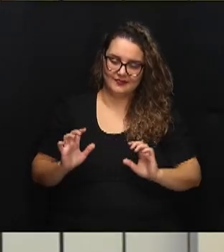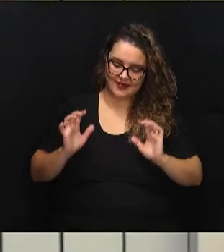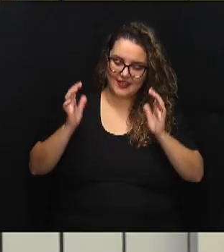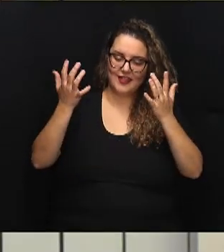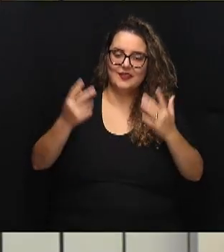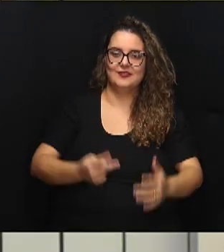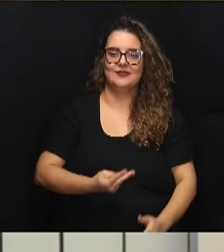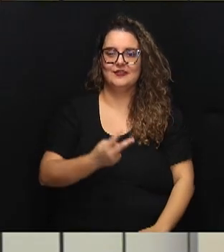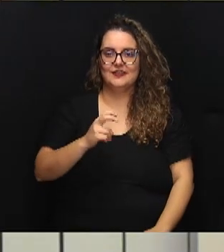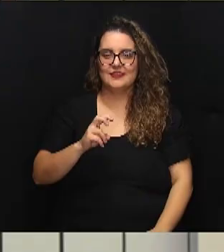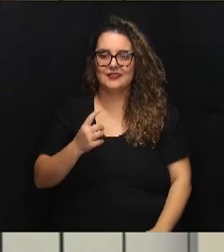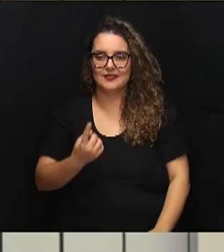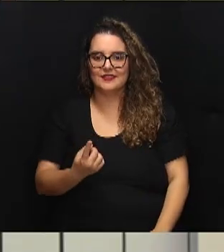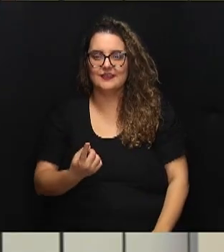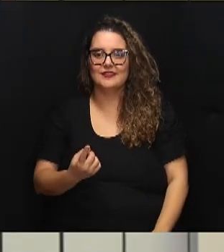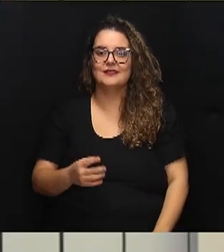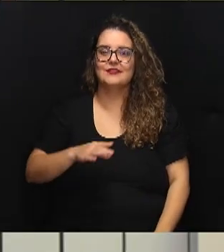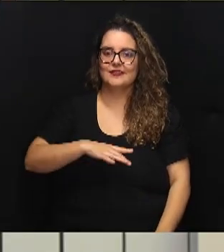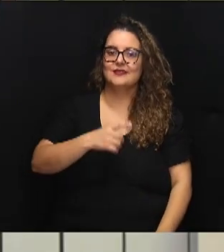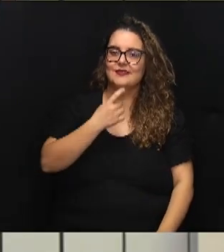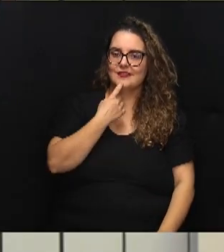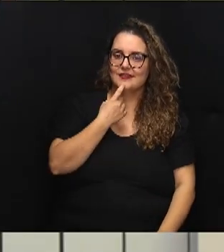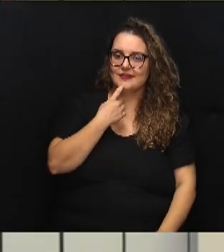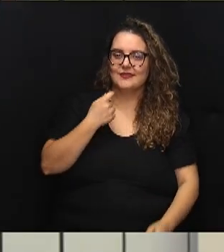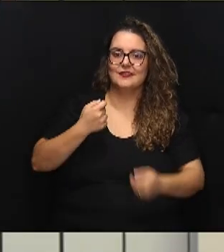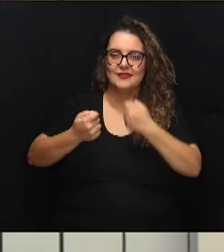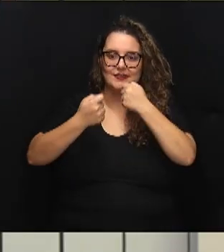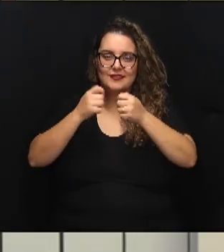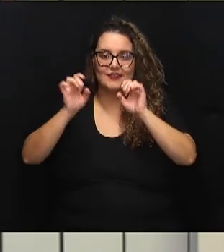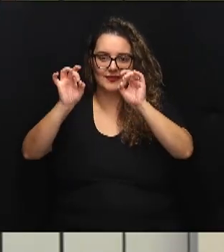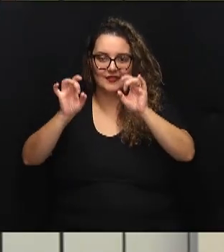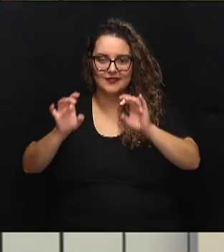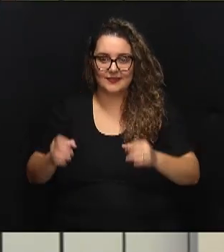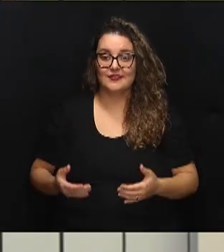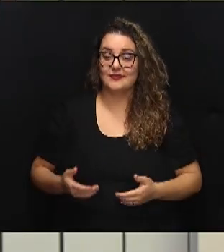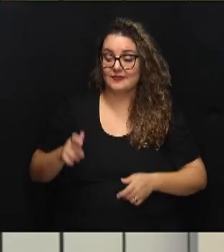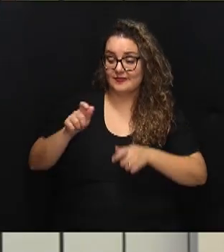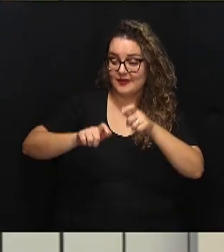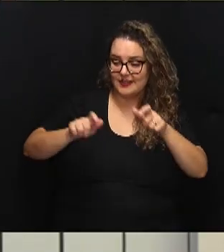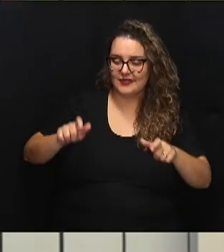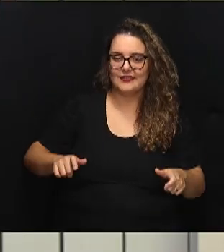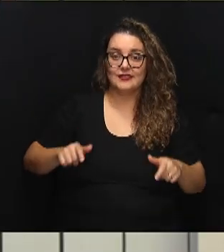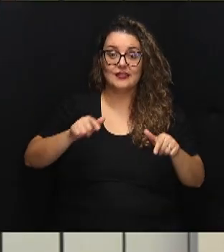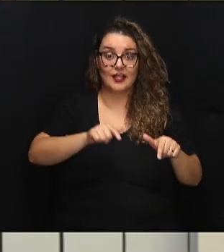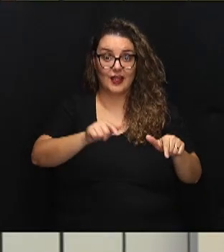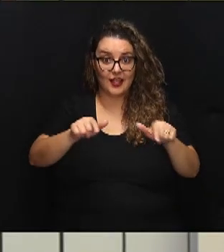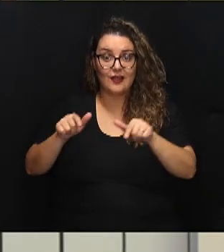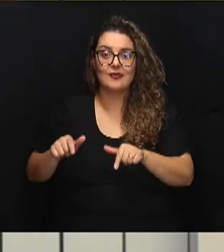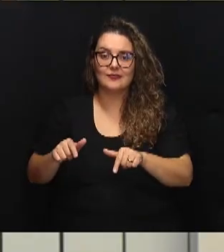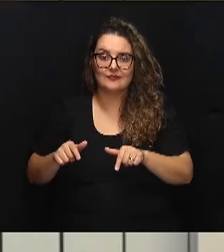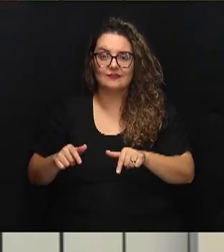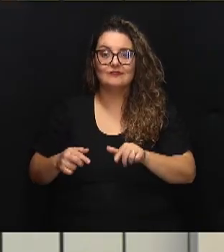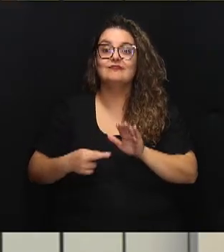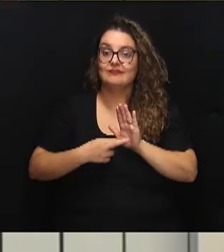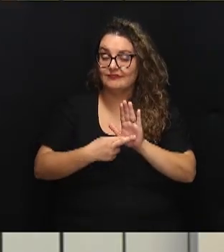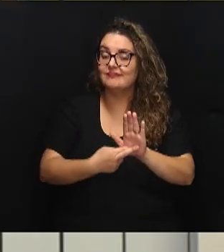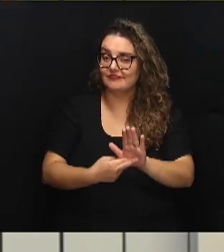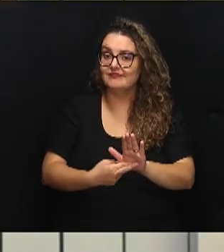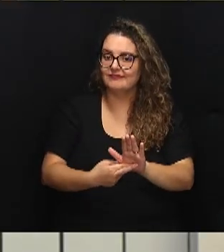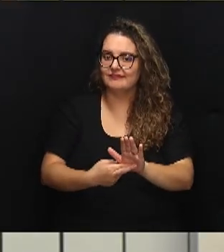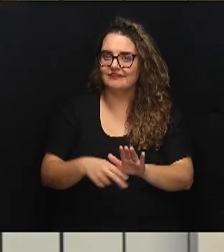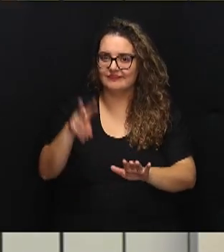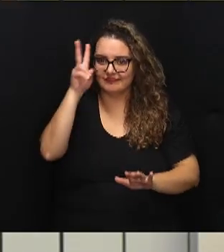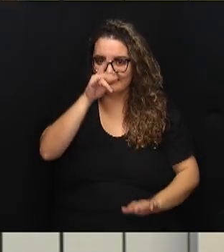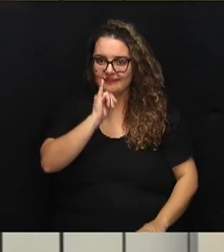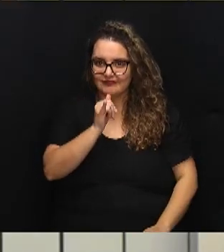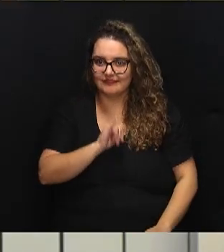aos 251 anos de Campinas, a reportagem especial traz pessoas e locais de referência que contam